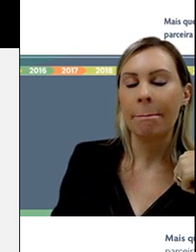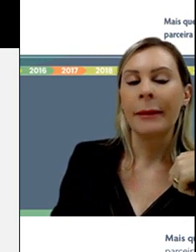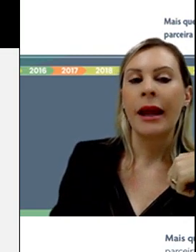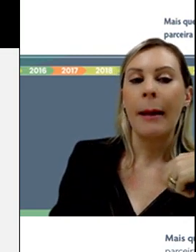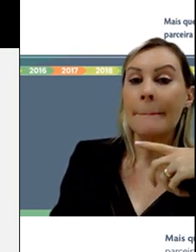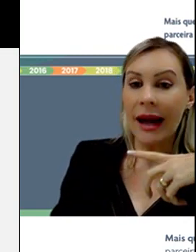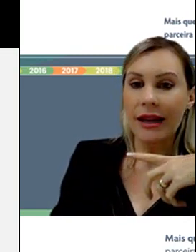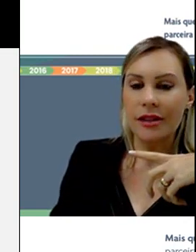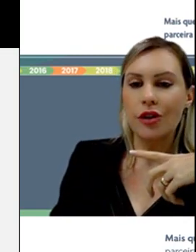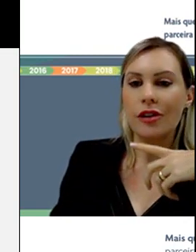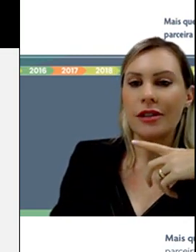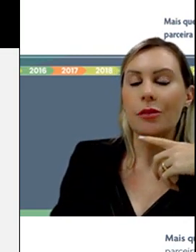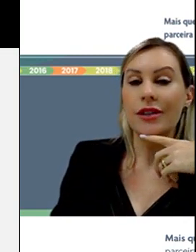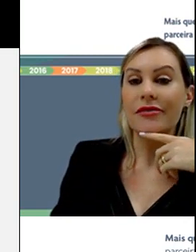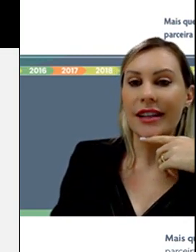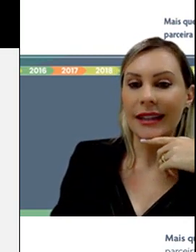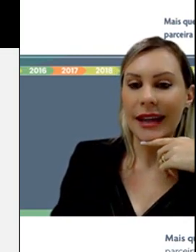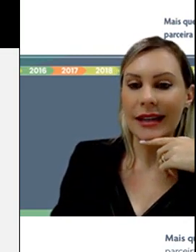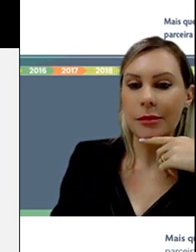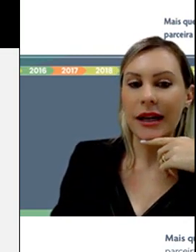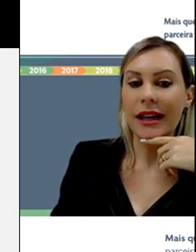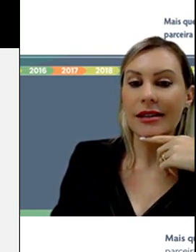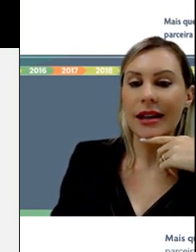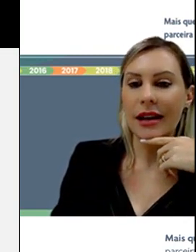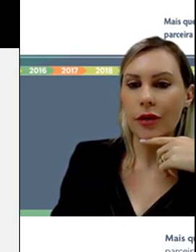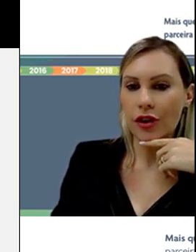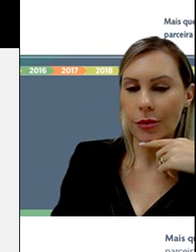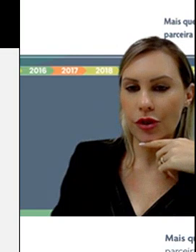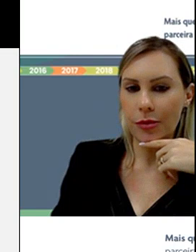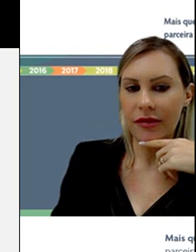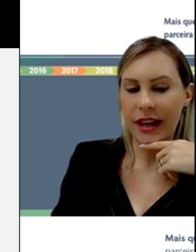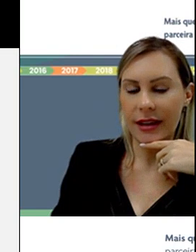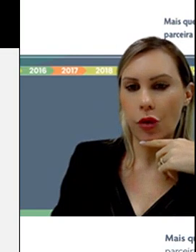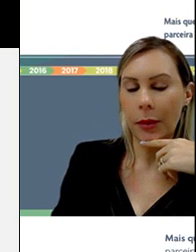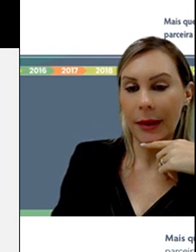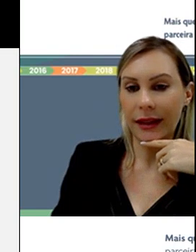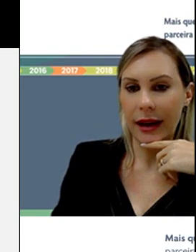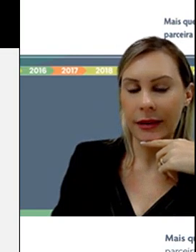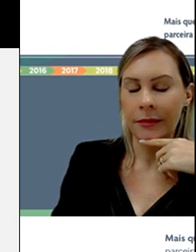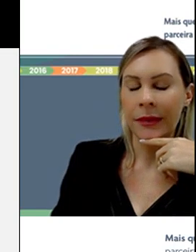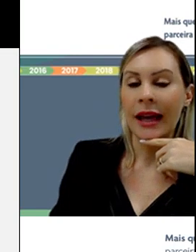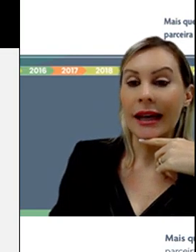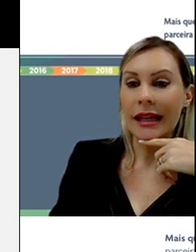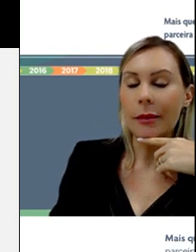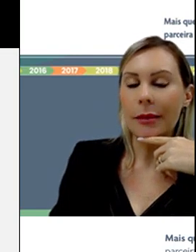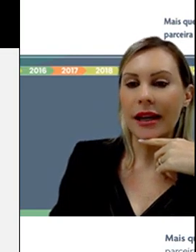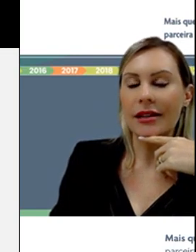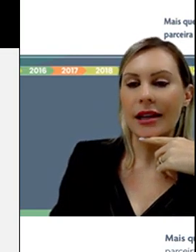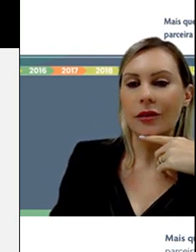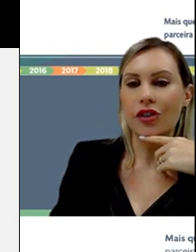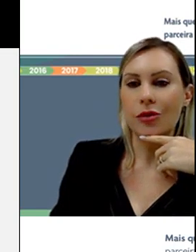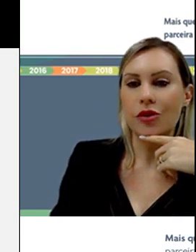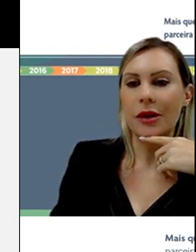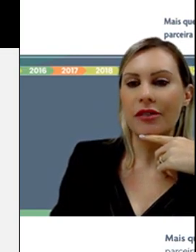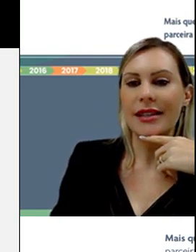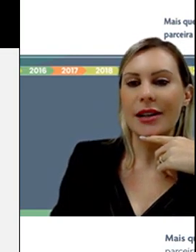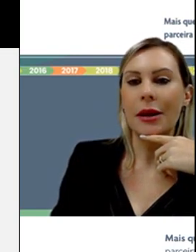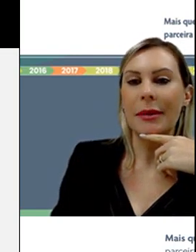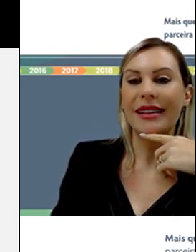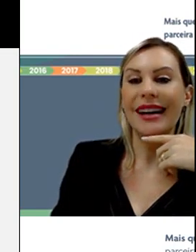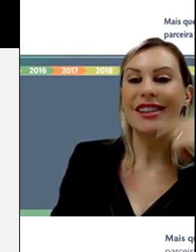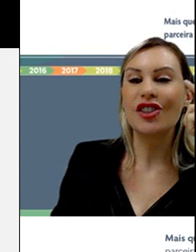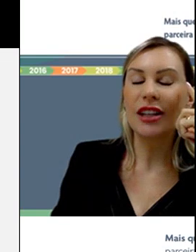tá? Mas nós temos a invalidez para quem está no regime de previdência complementar. E aqui, para quem está no regime de